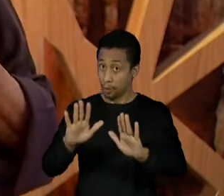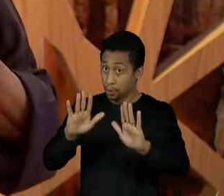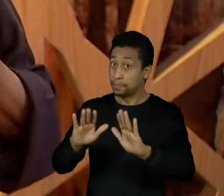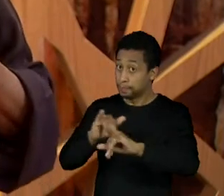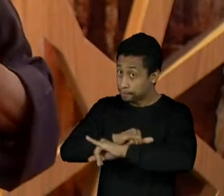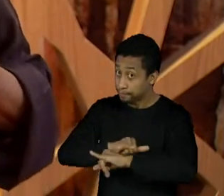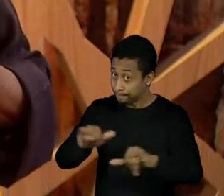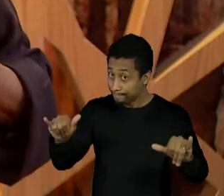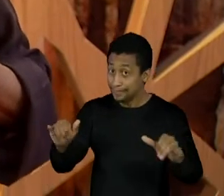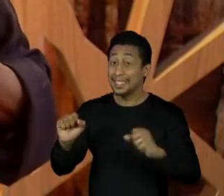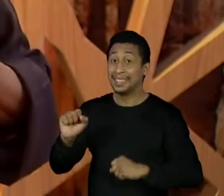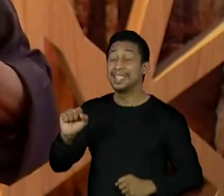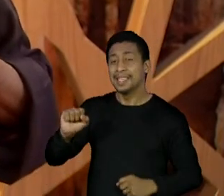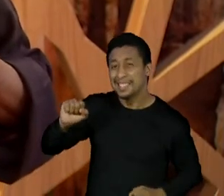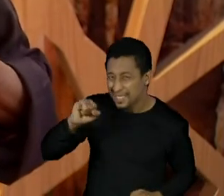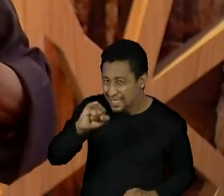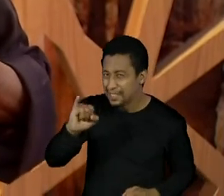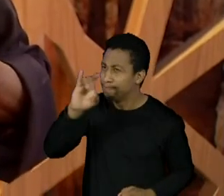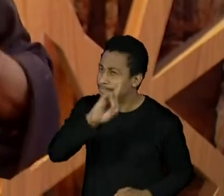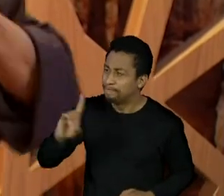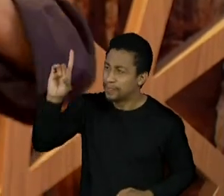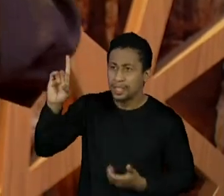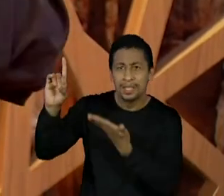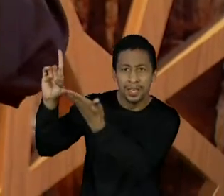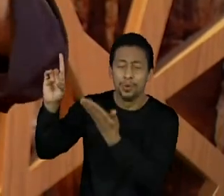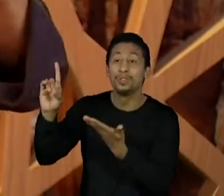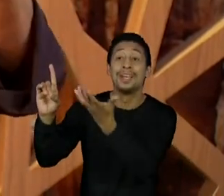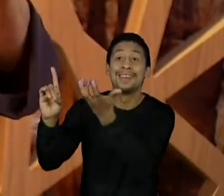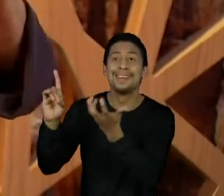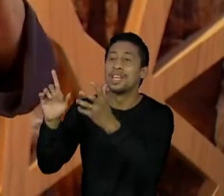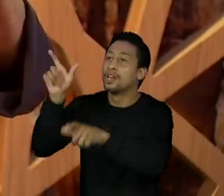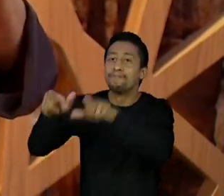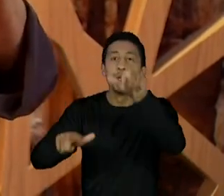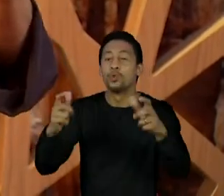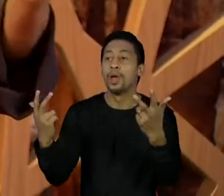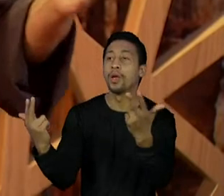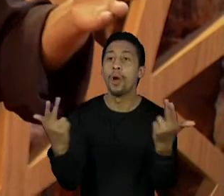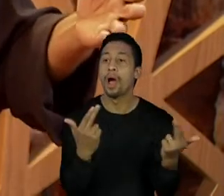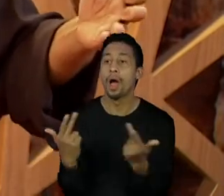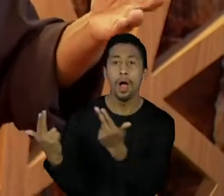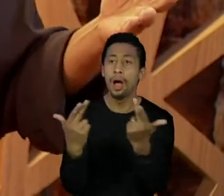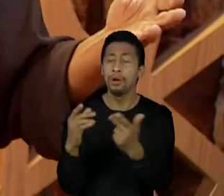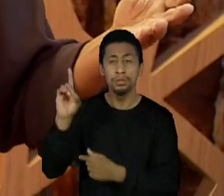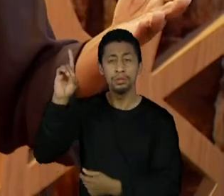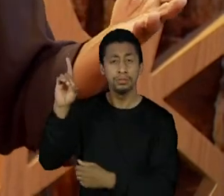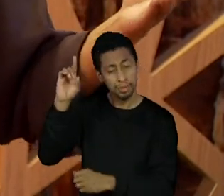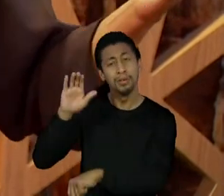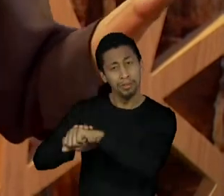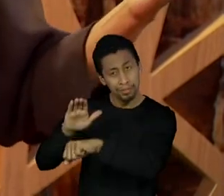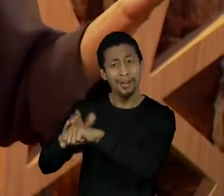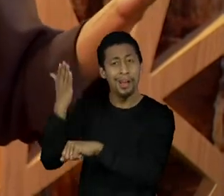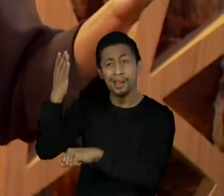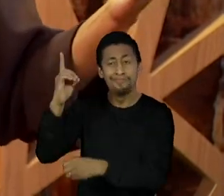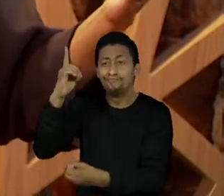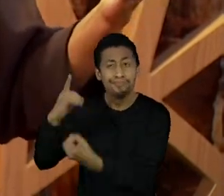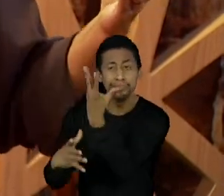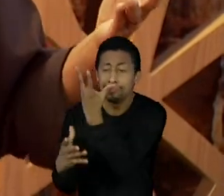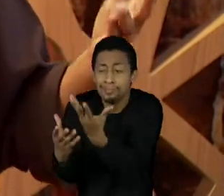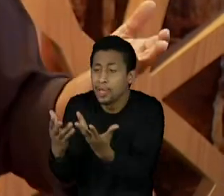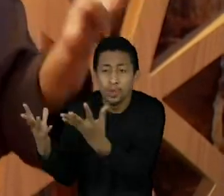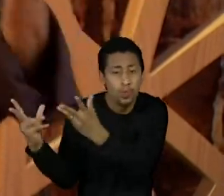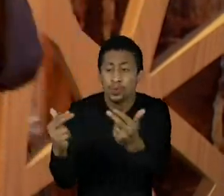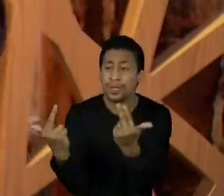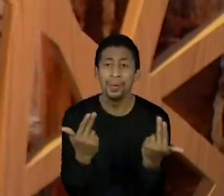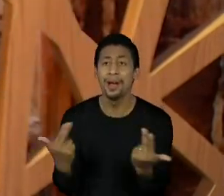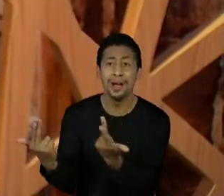seguinte: se Deus quisesse todo mundo igual, teria feito, tão fácil ele fazer, ele é Deus.